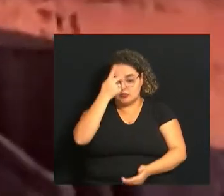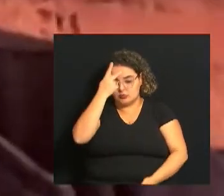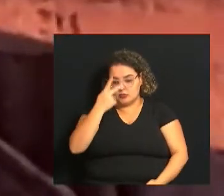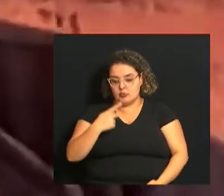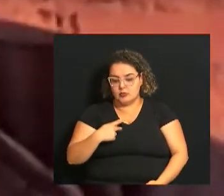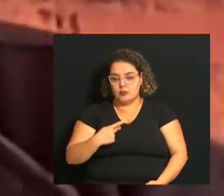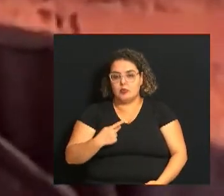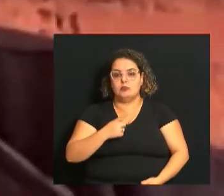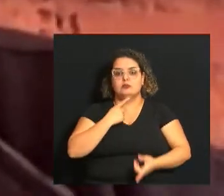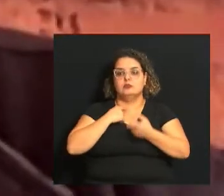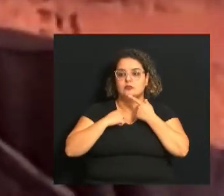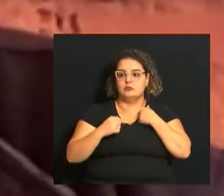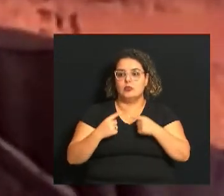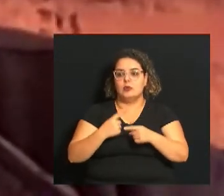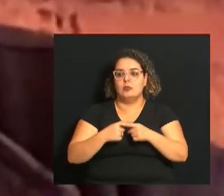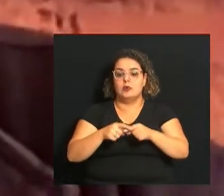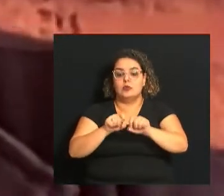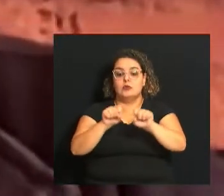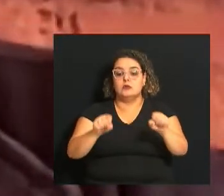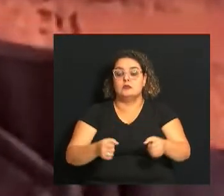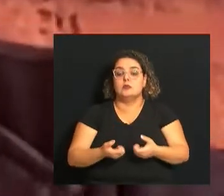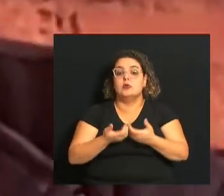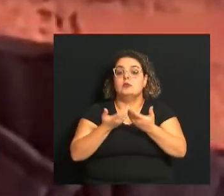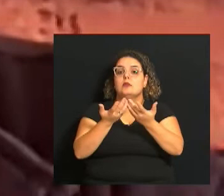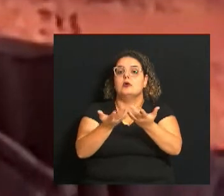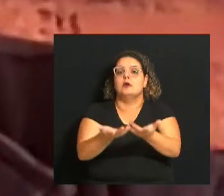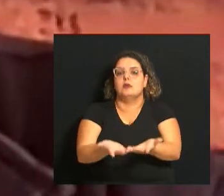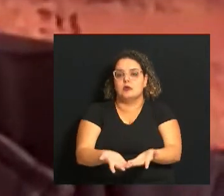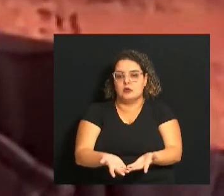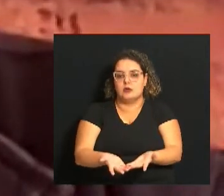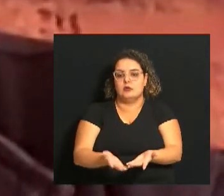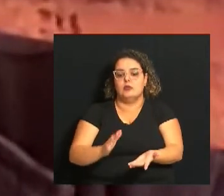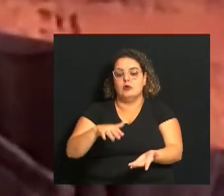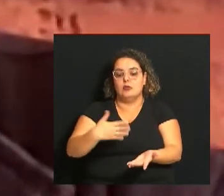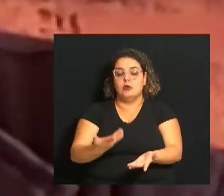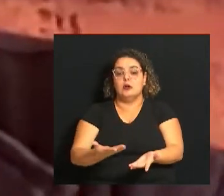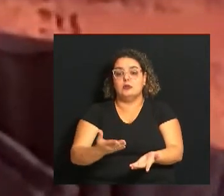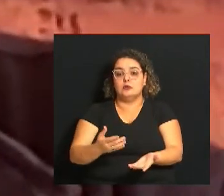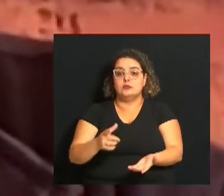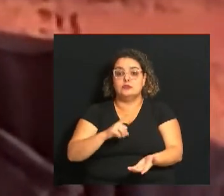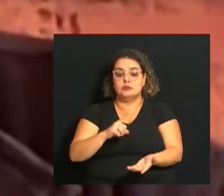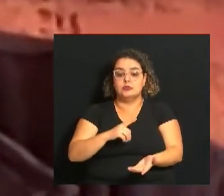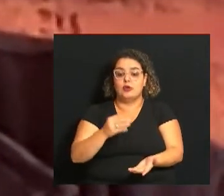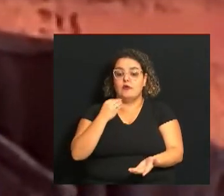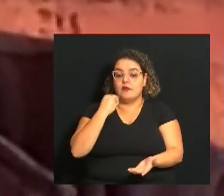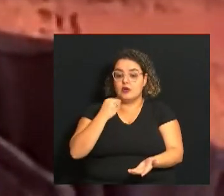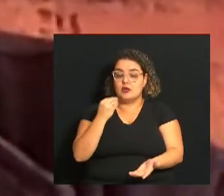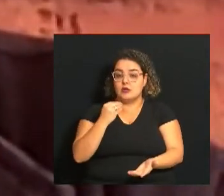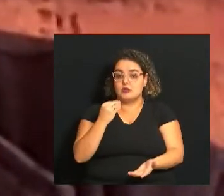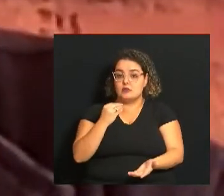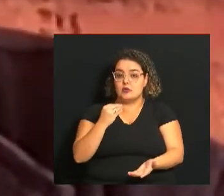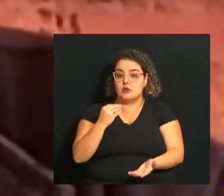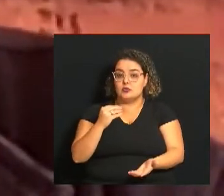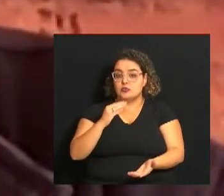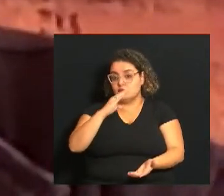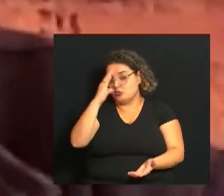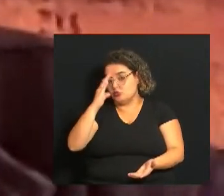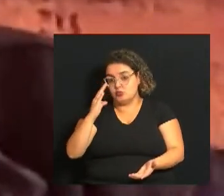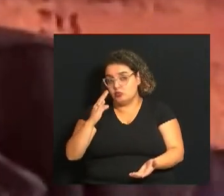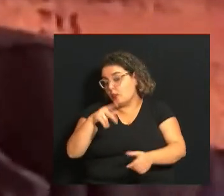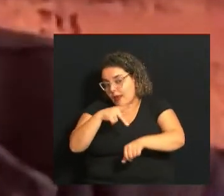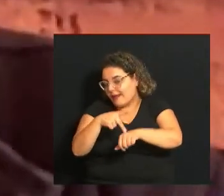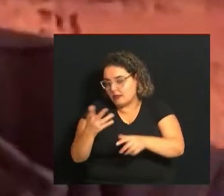sistema oferece isso. Então, quando você tem um enfraquecimento do Estado, você acaba recorrendo a outro tipo